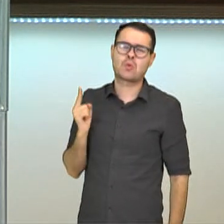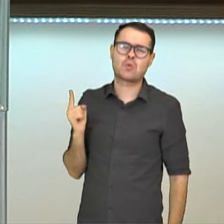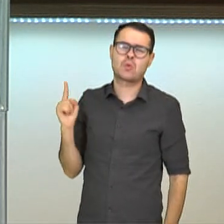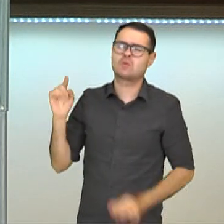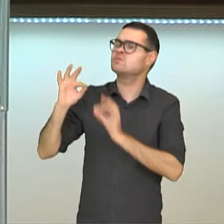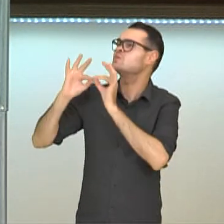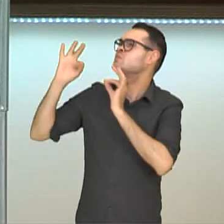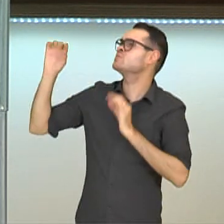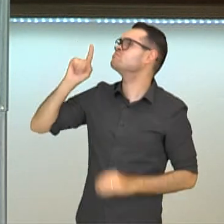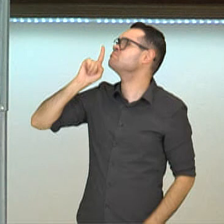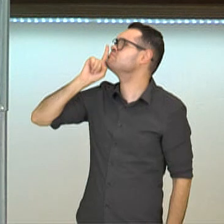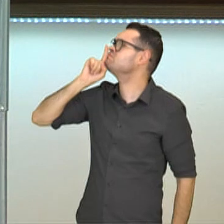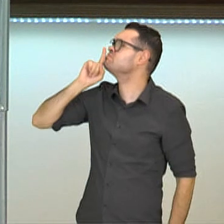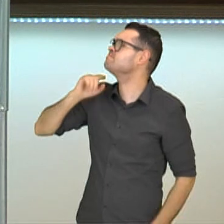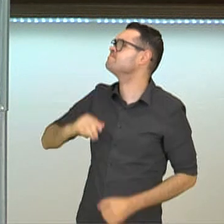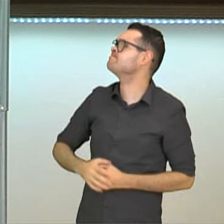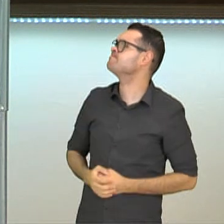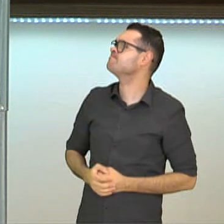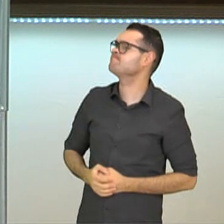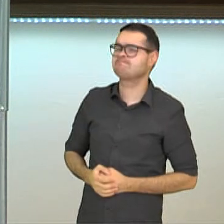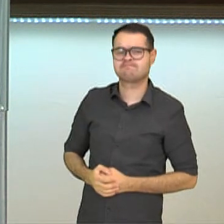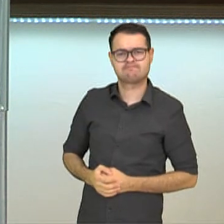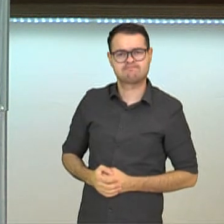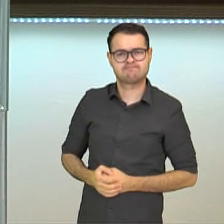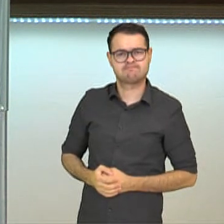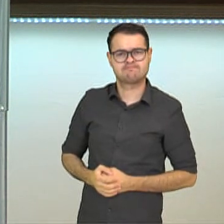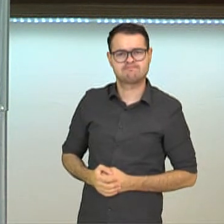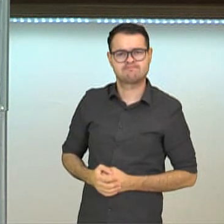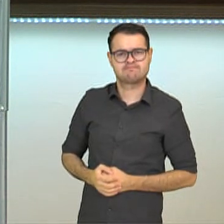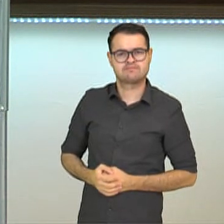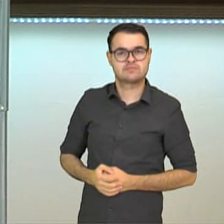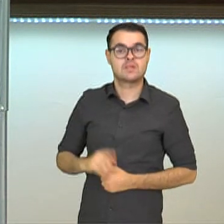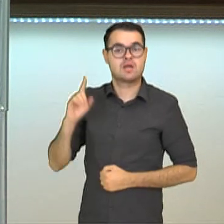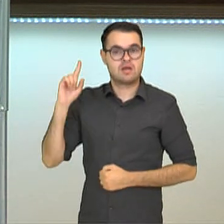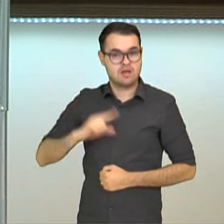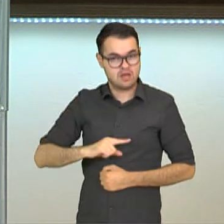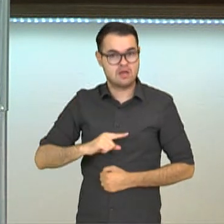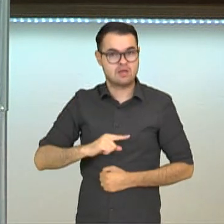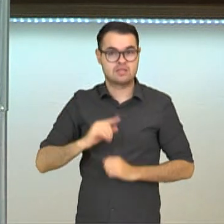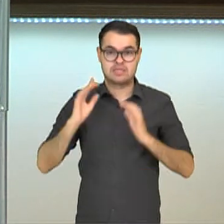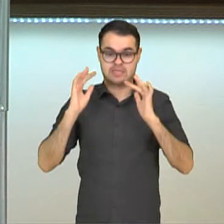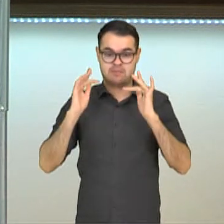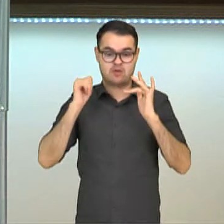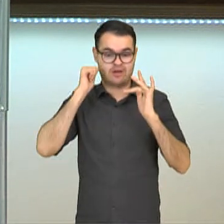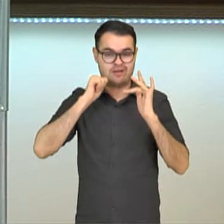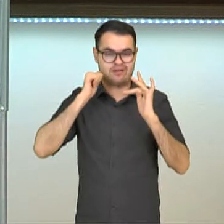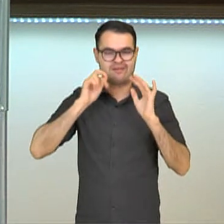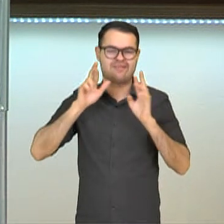de silêncio. Ele faz aí essa alusão entre a namorada, a pessoa que é